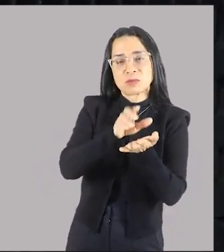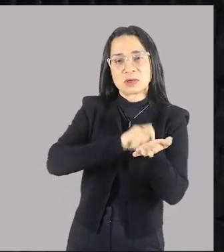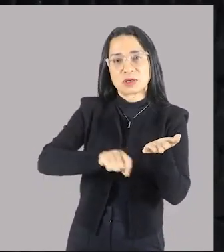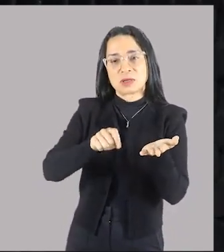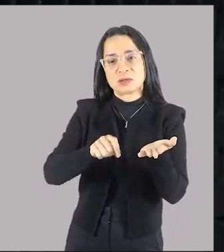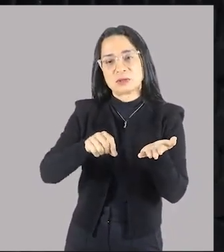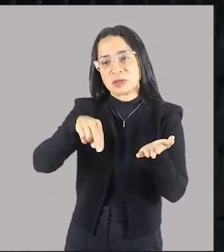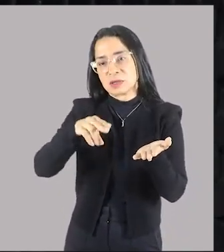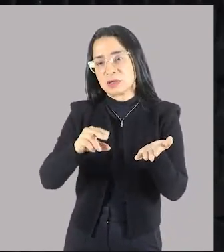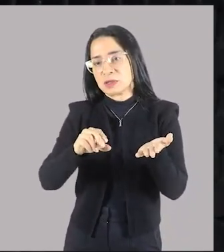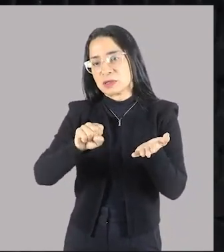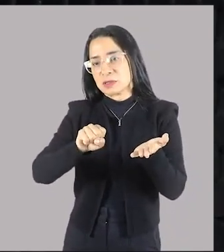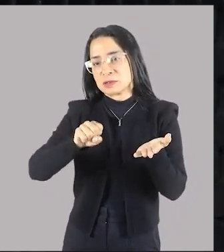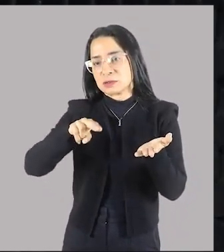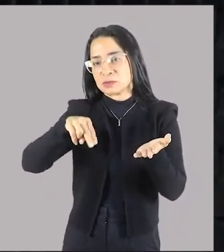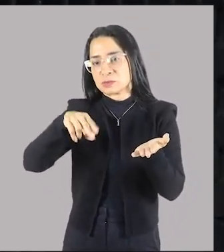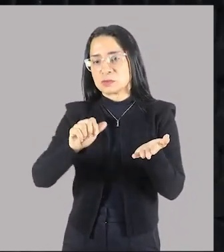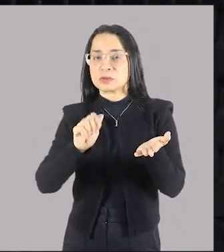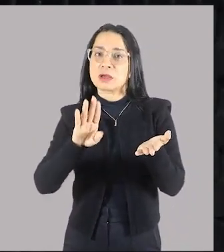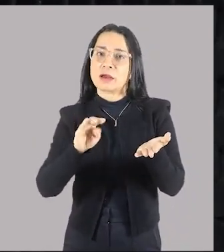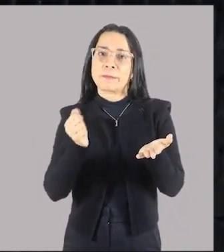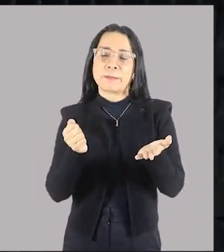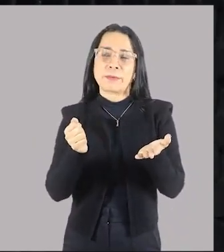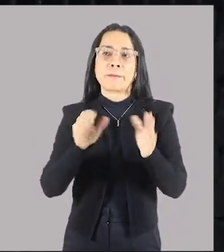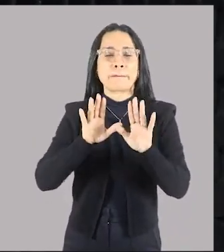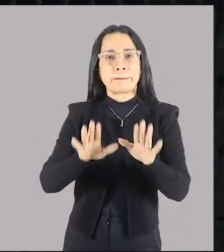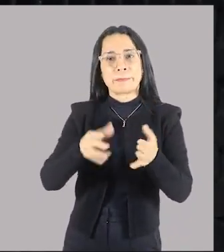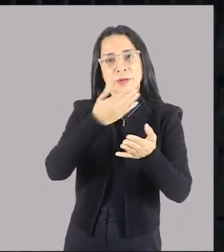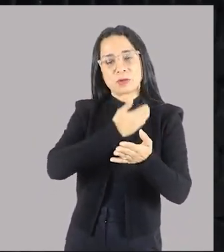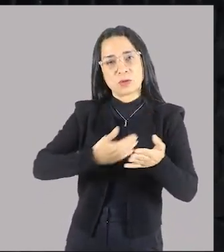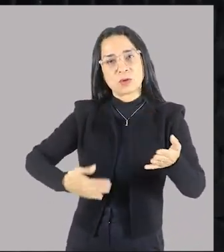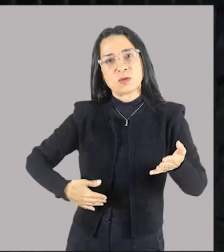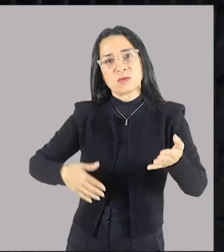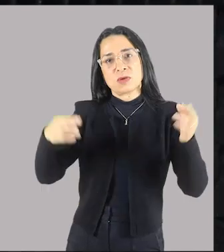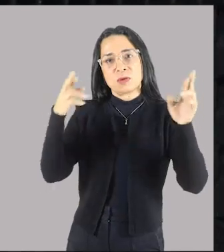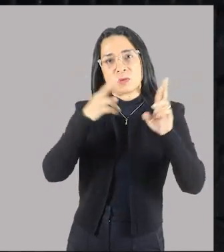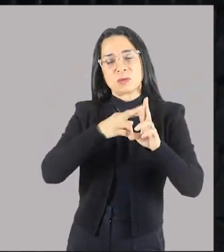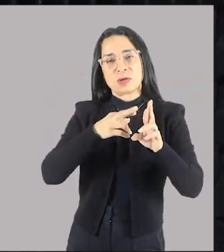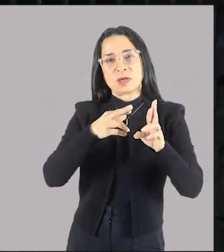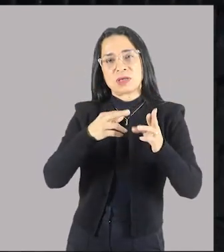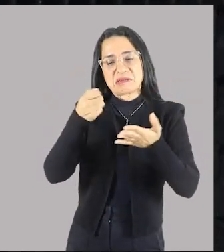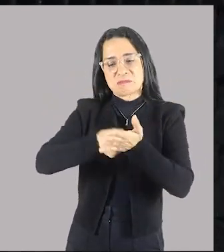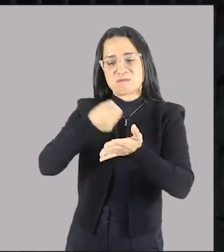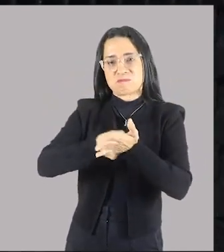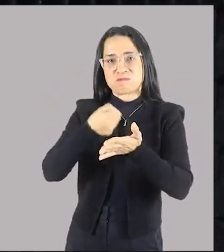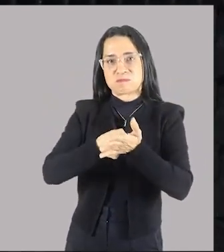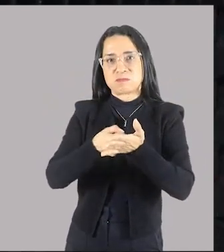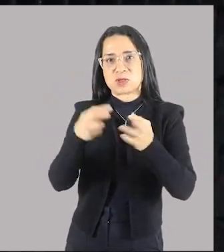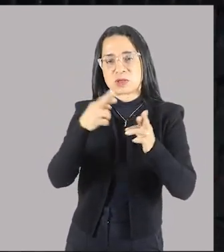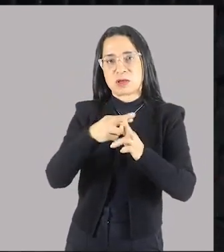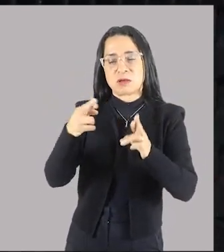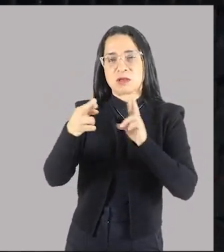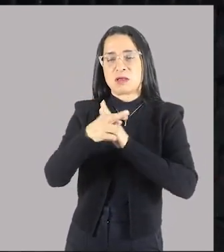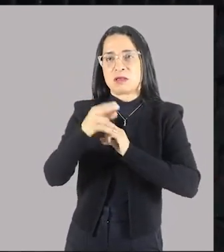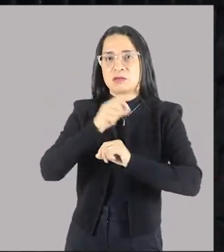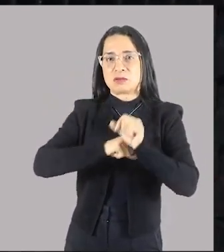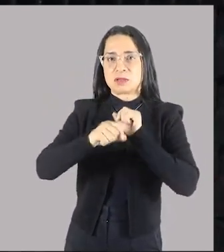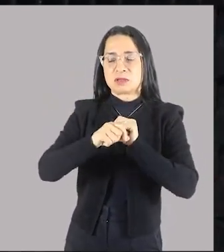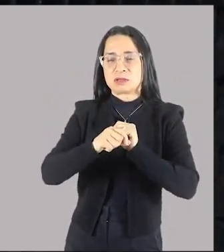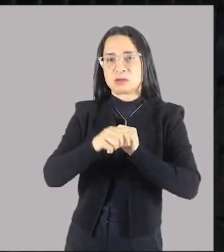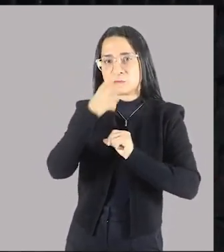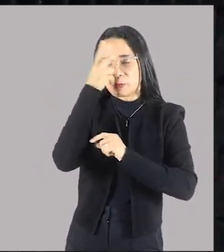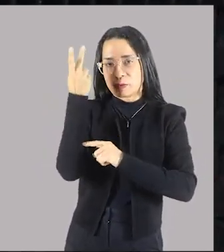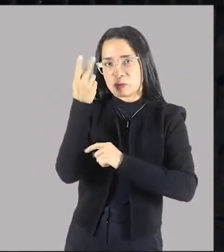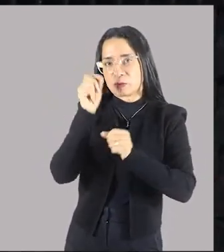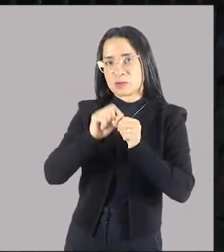enérgico em relação a essas pessoas que faziam ágil, em relação a empresários que boicotavam o plano, o governo não